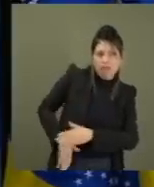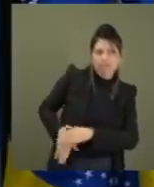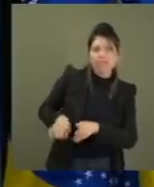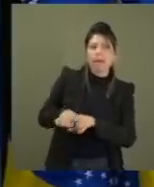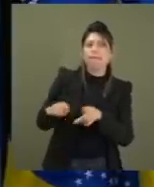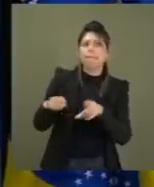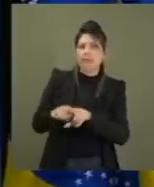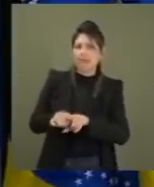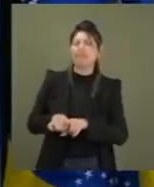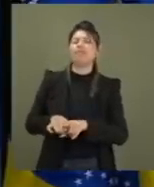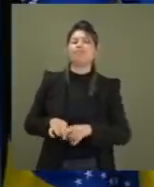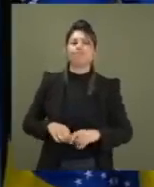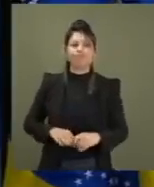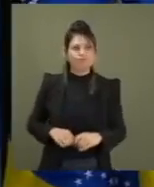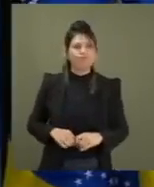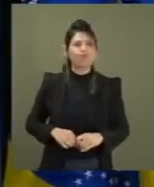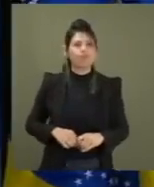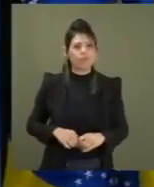fisicamente